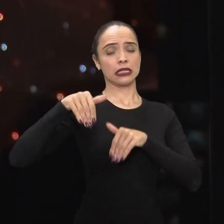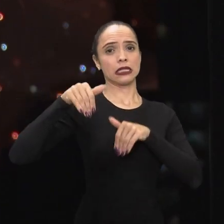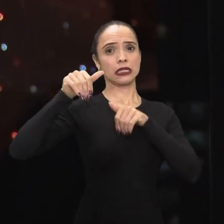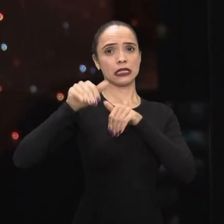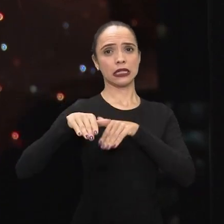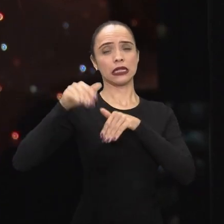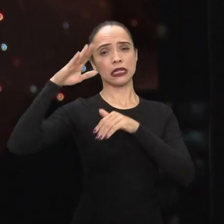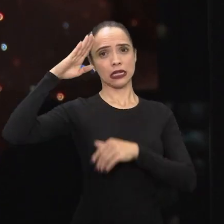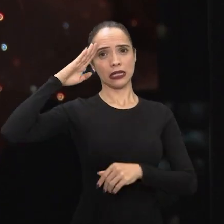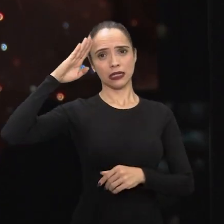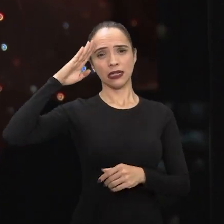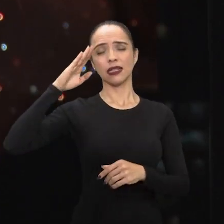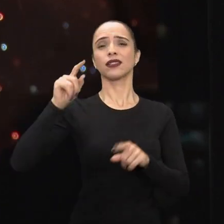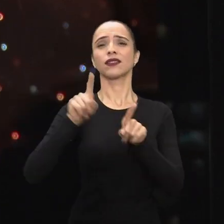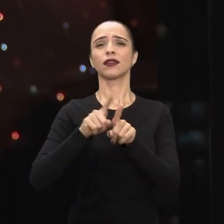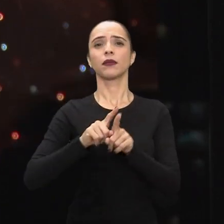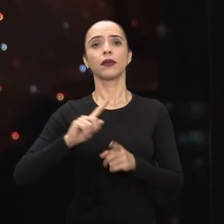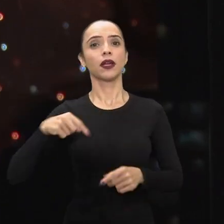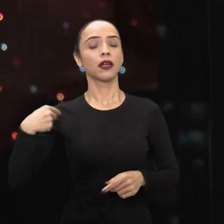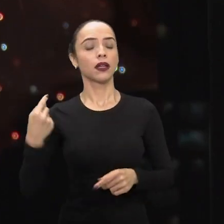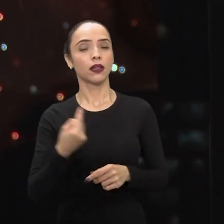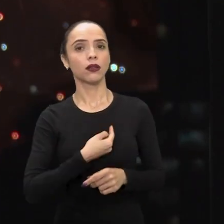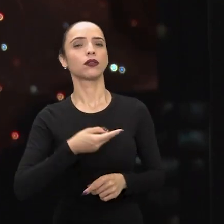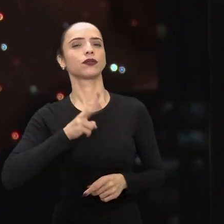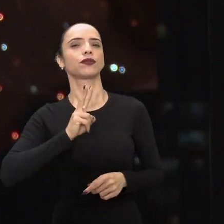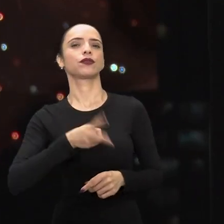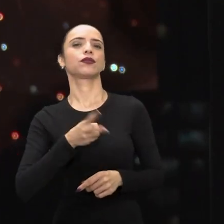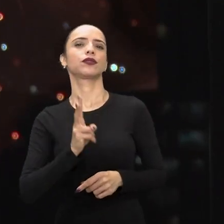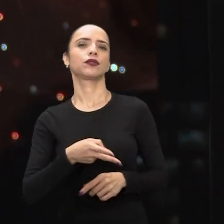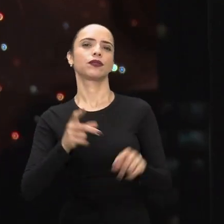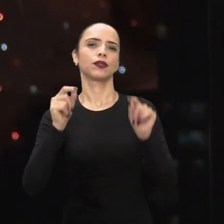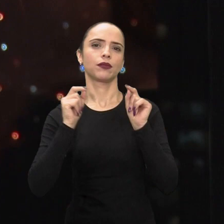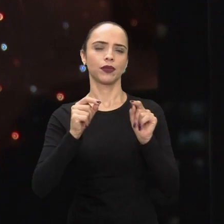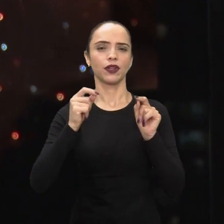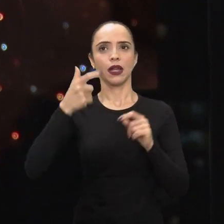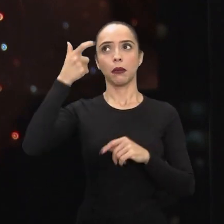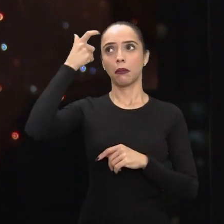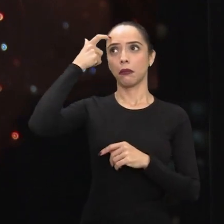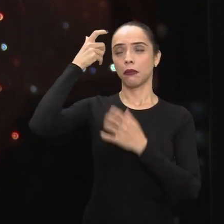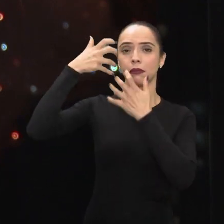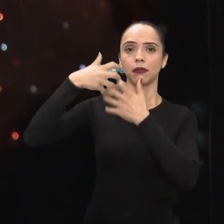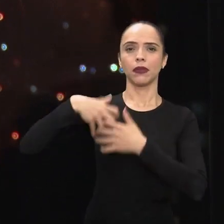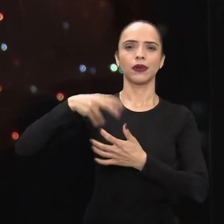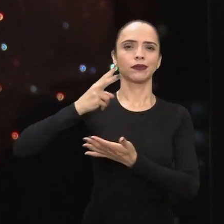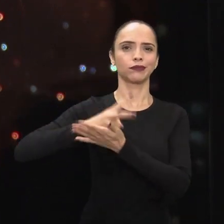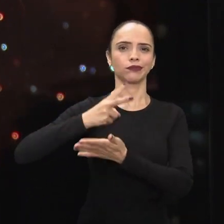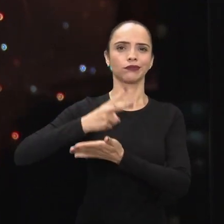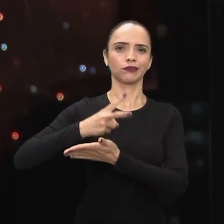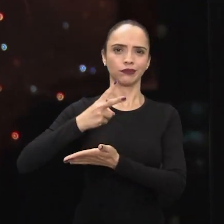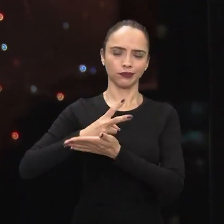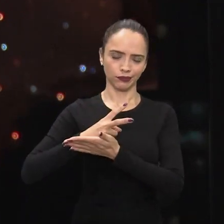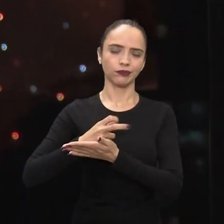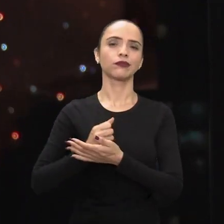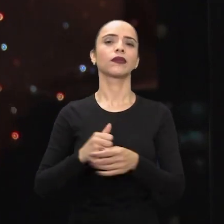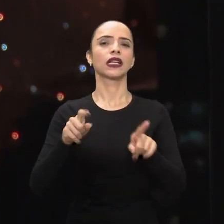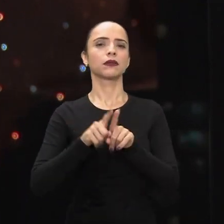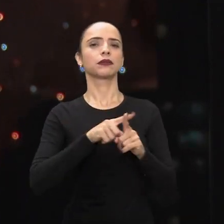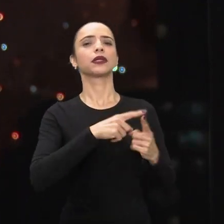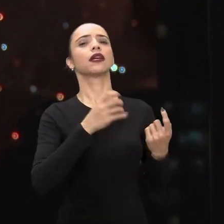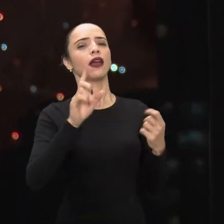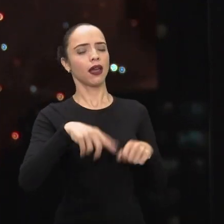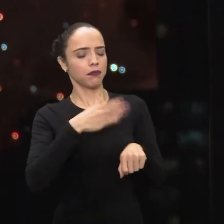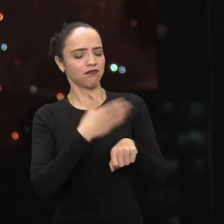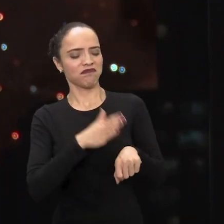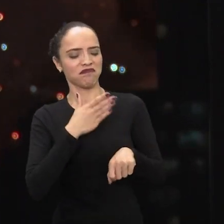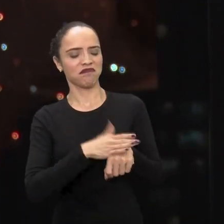não conseguiu remover isso né então a gente mantém esse tipo de mentalidade né esse tipo de mentalidade e